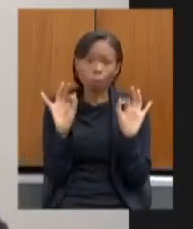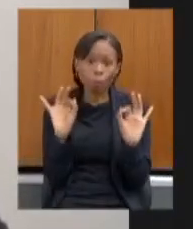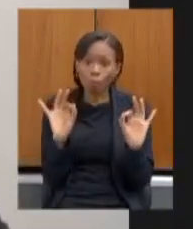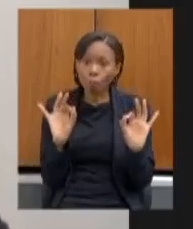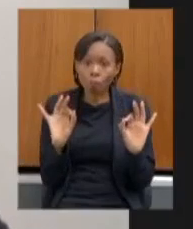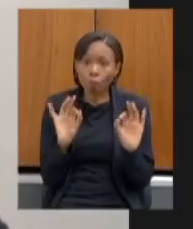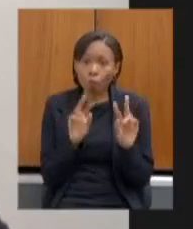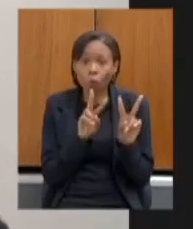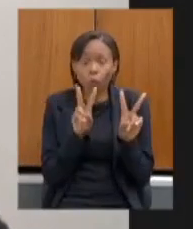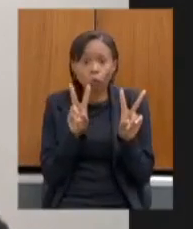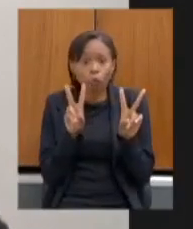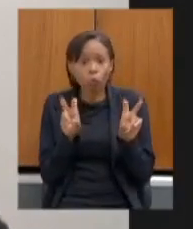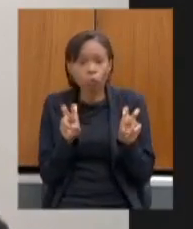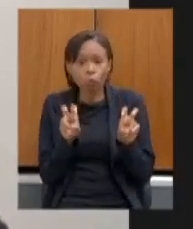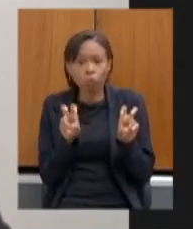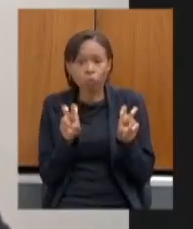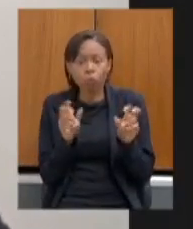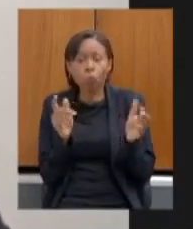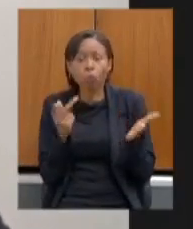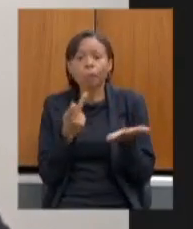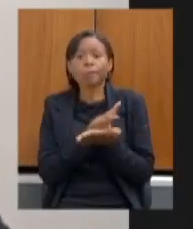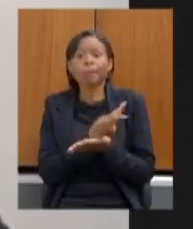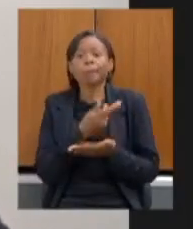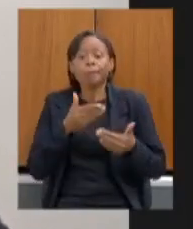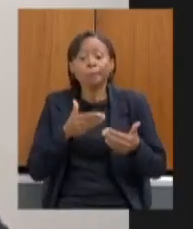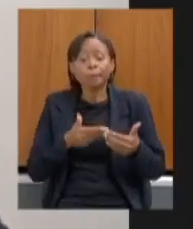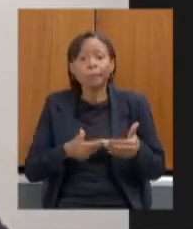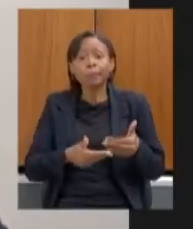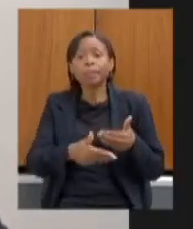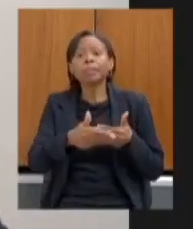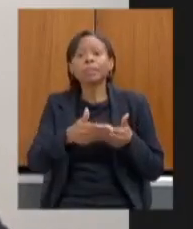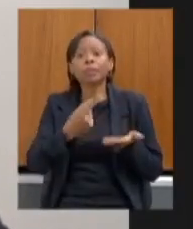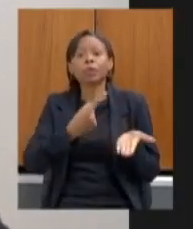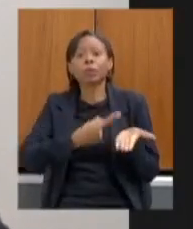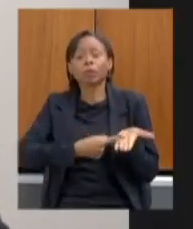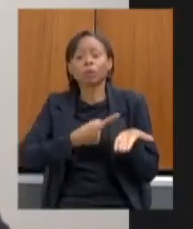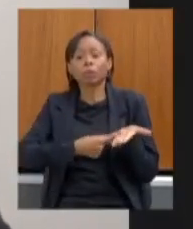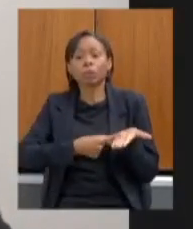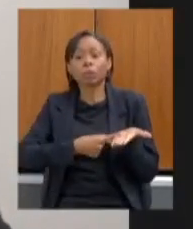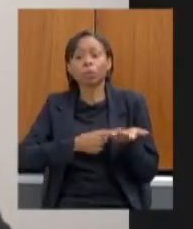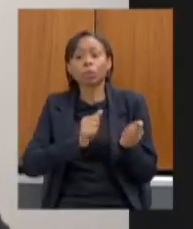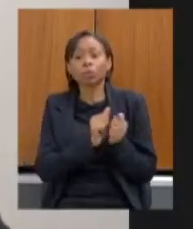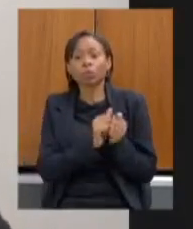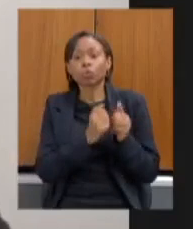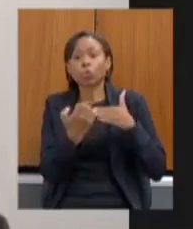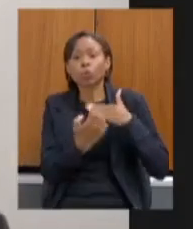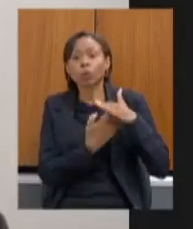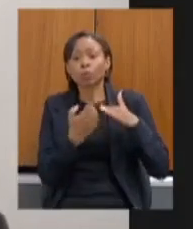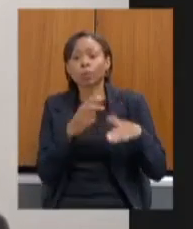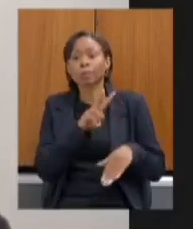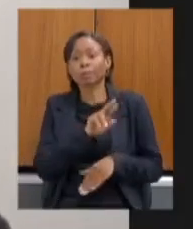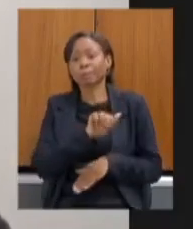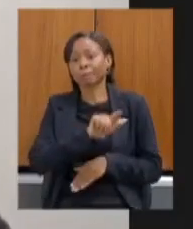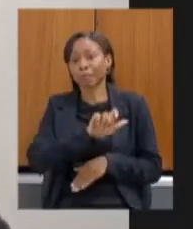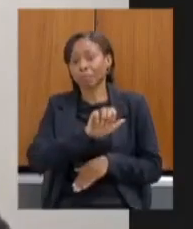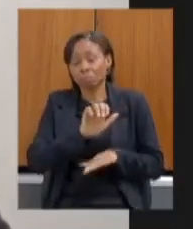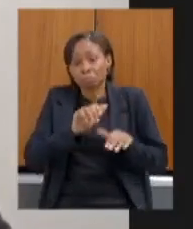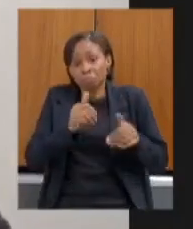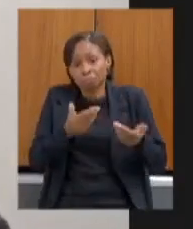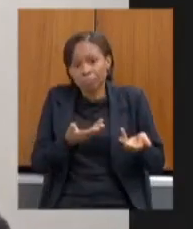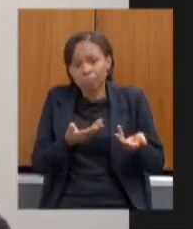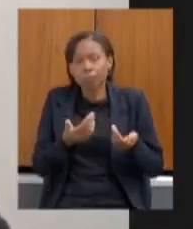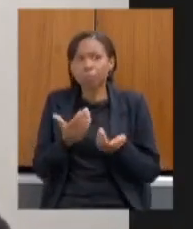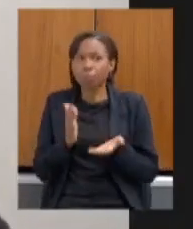sobre o que de fato vai ser acordado, mas eu queria deixar essas duas questões para o